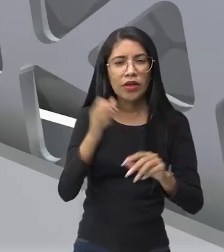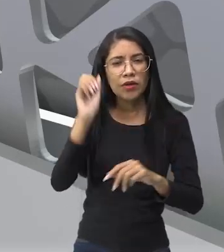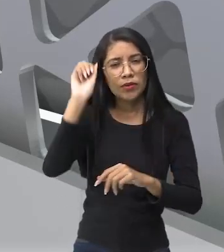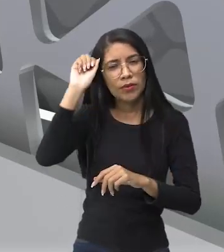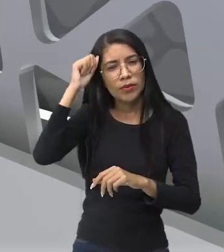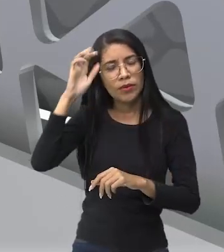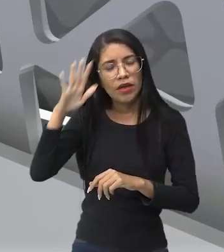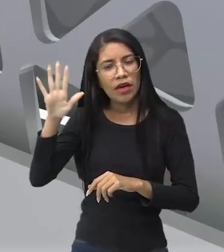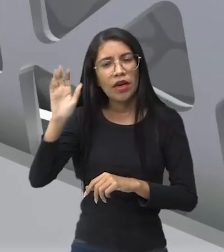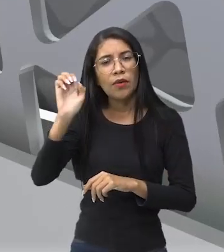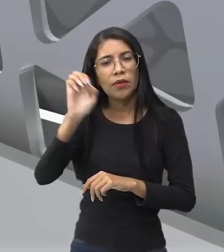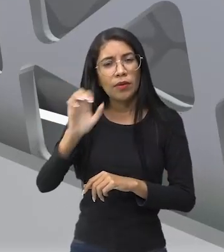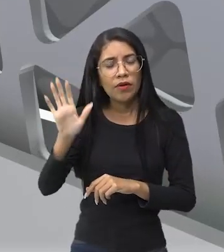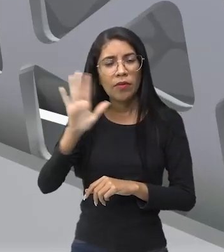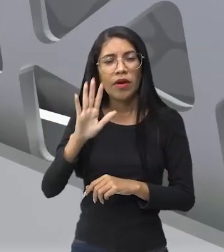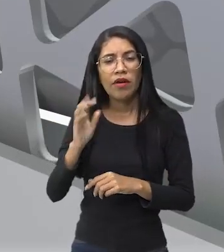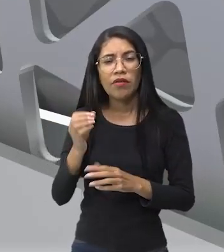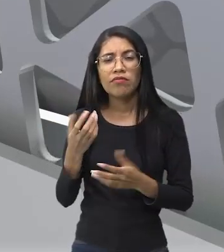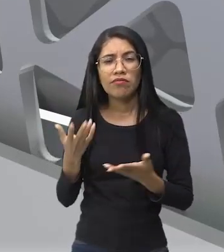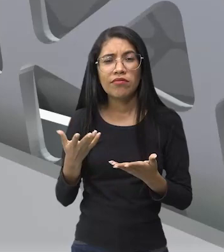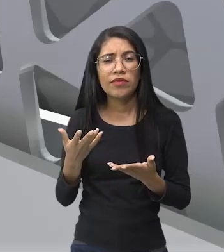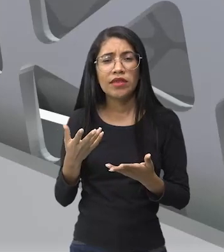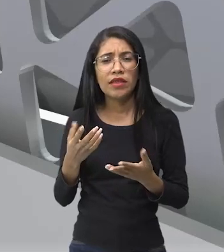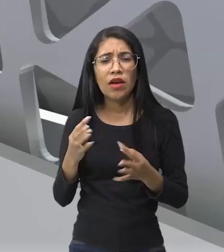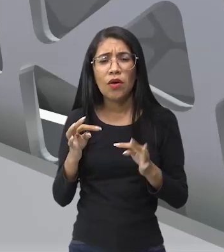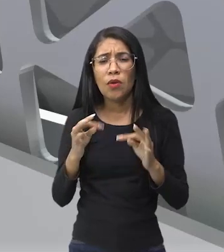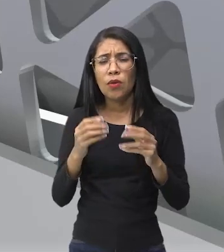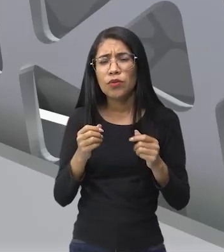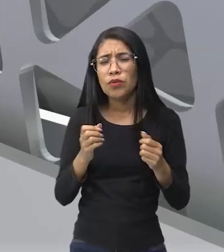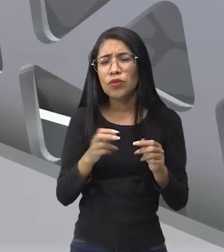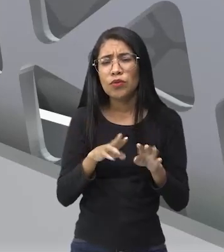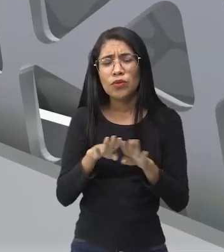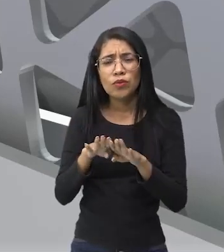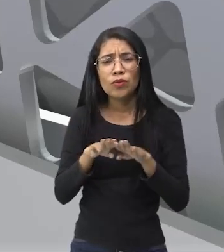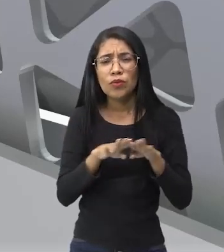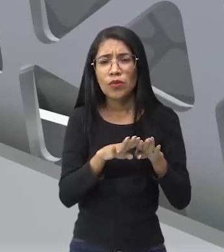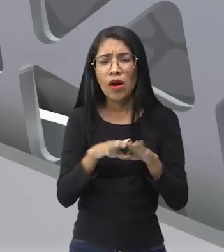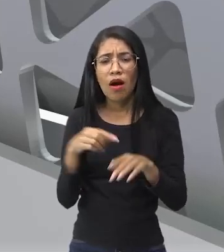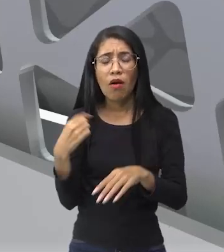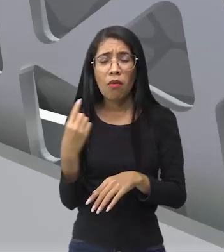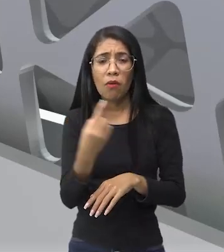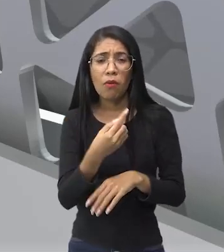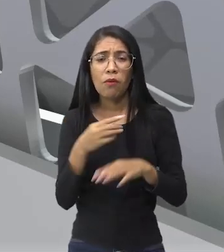negro e do europeu? Tudo era igual. Nós somos